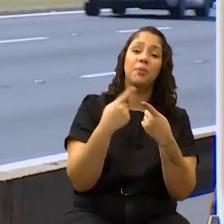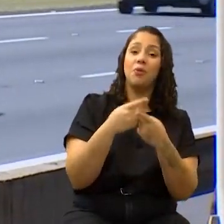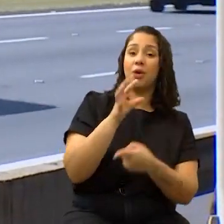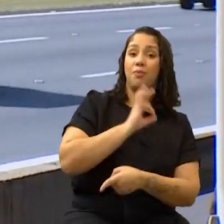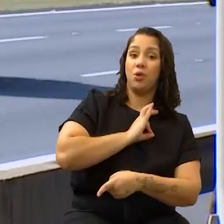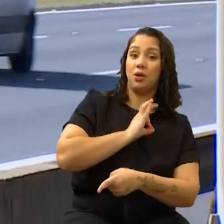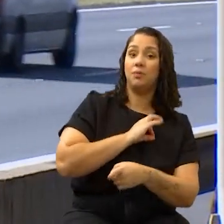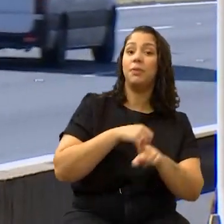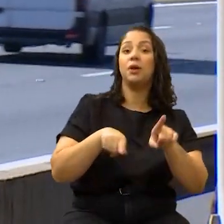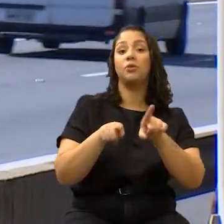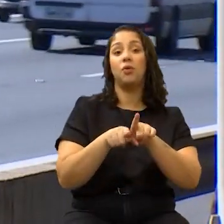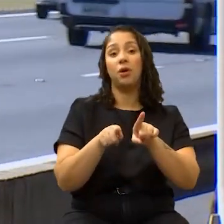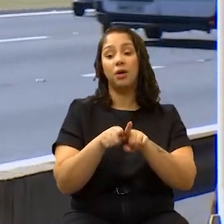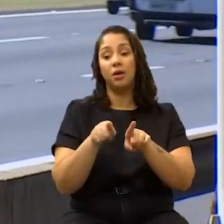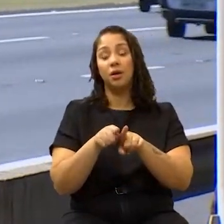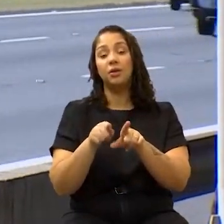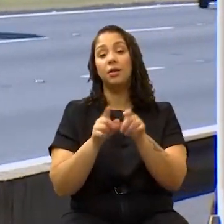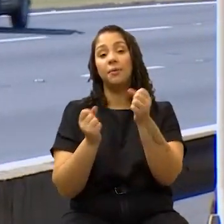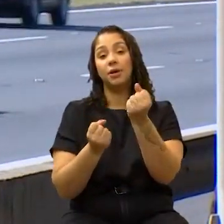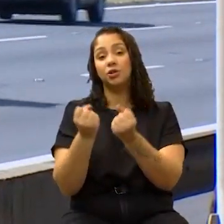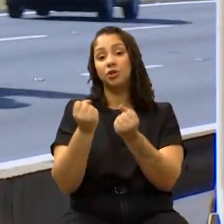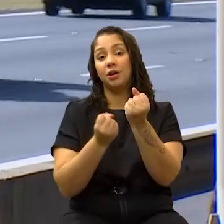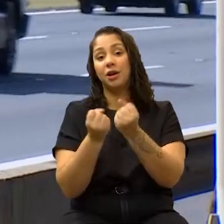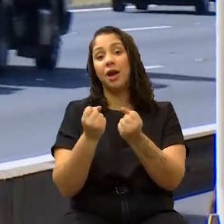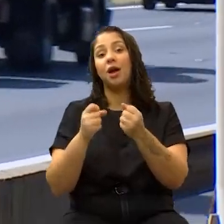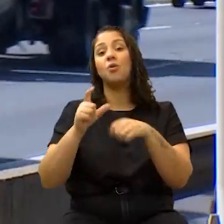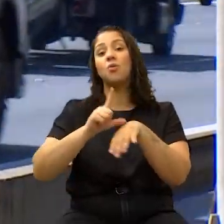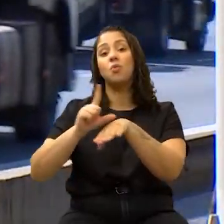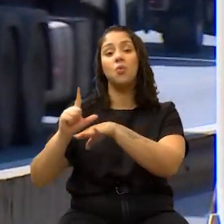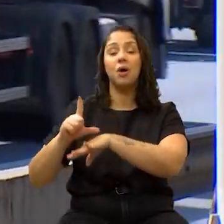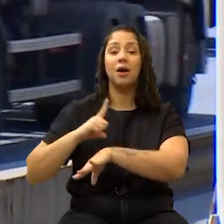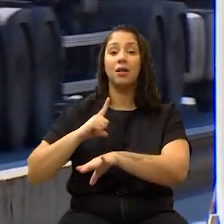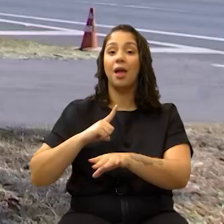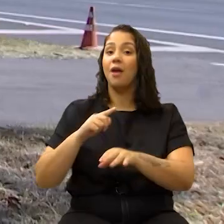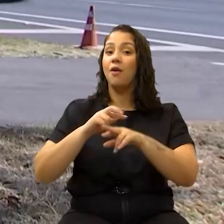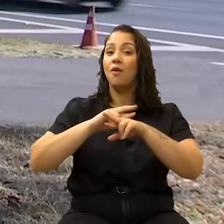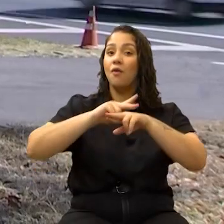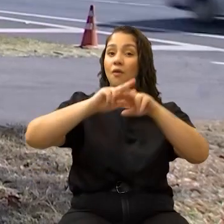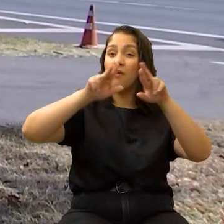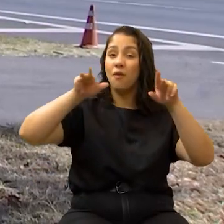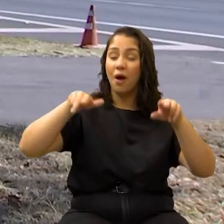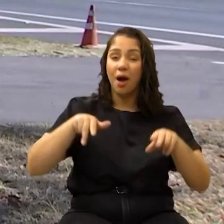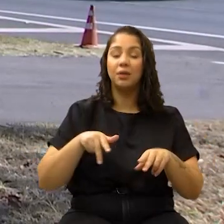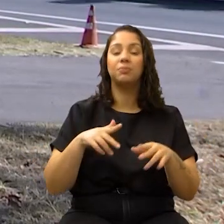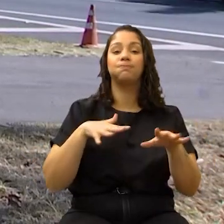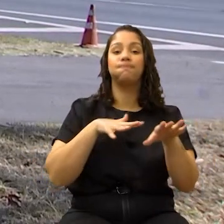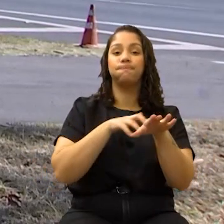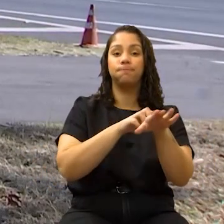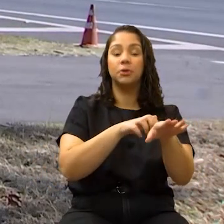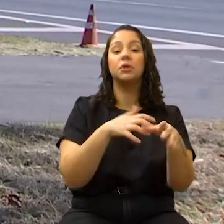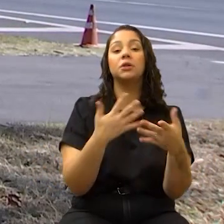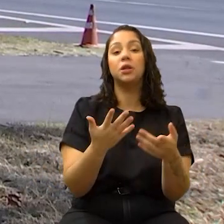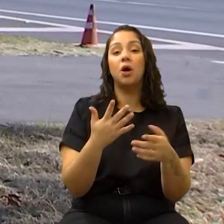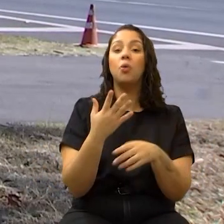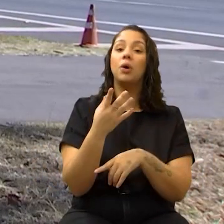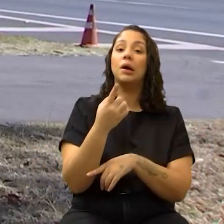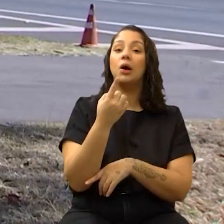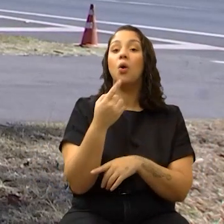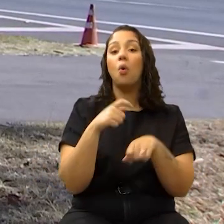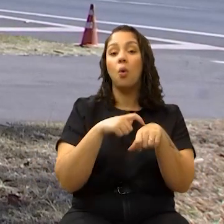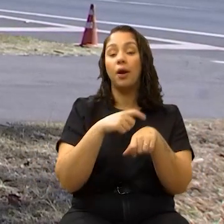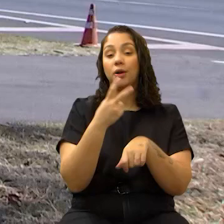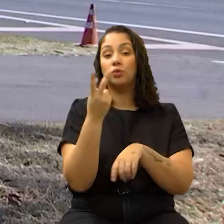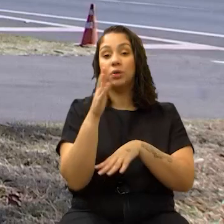policiamento quanto pela concessionária, devido à quantidade de ocorrência gerada. Então, a partir das 14 horas até